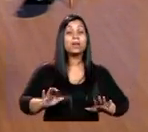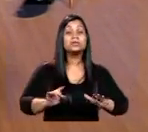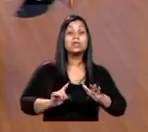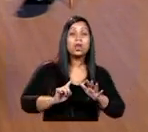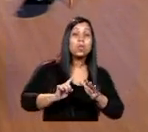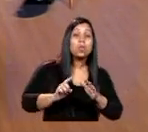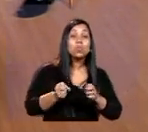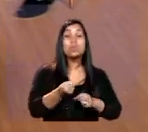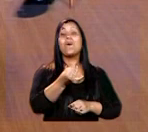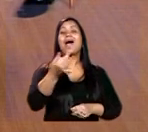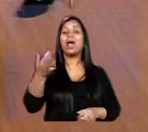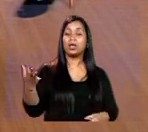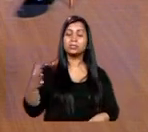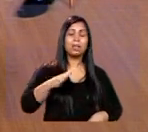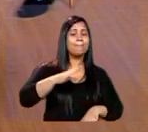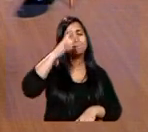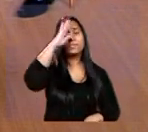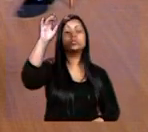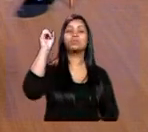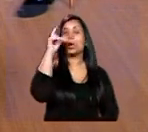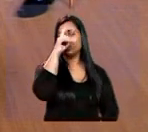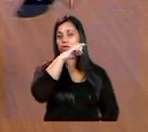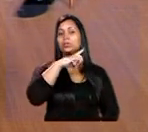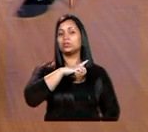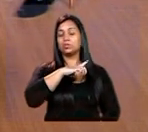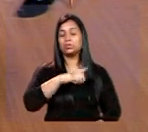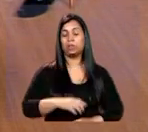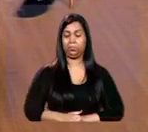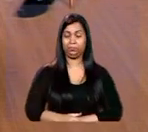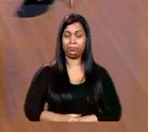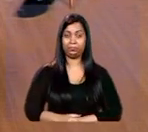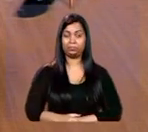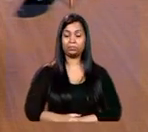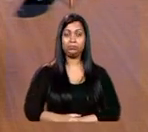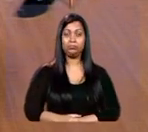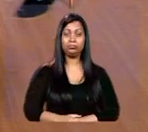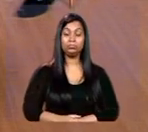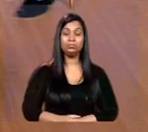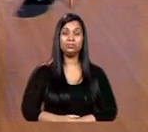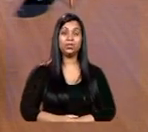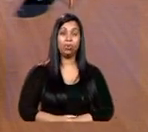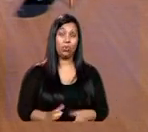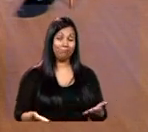programa, mas quais que são as principais dificuldades que vocês encontram?